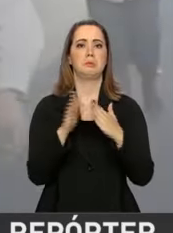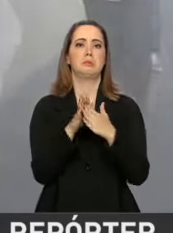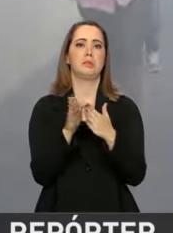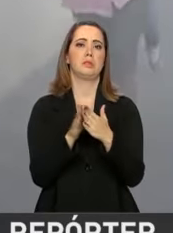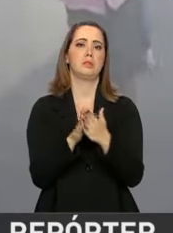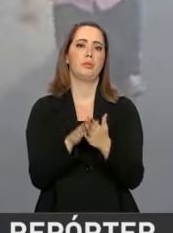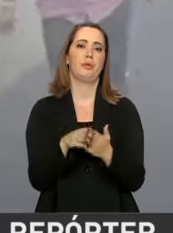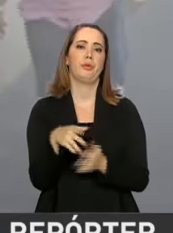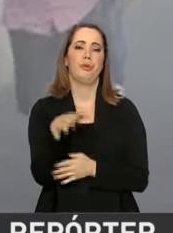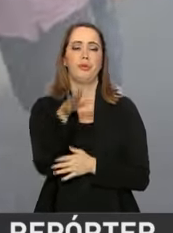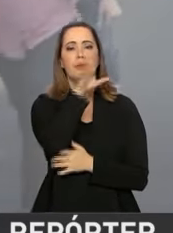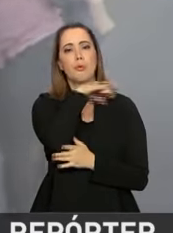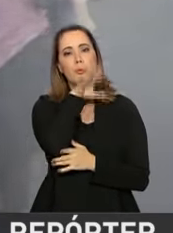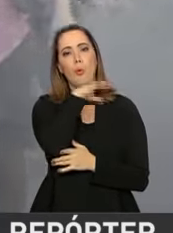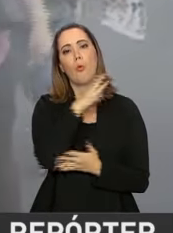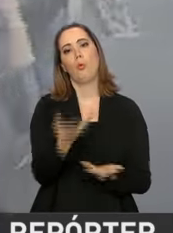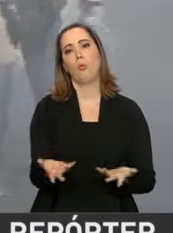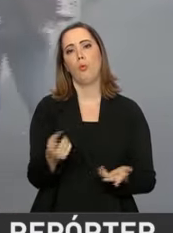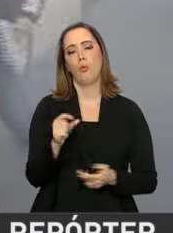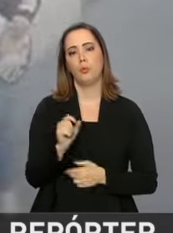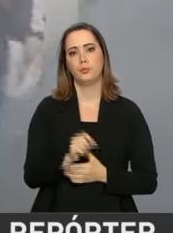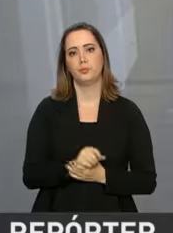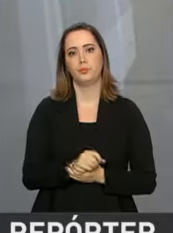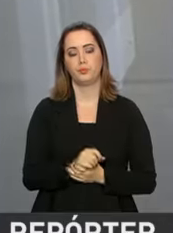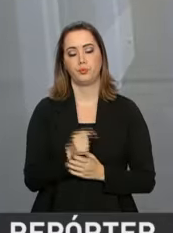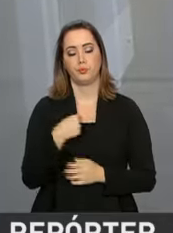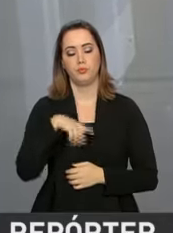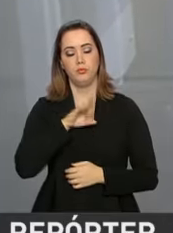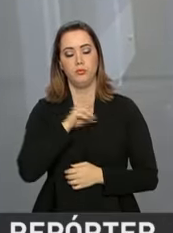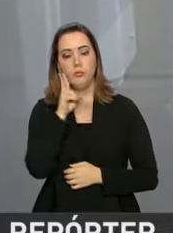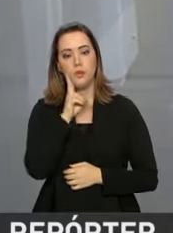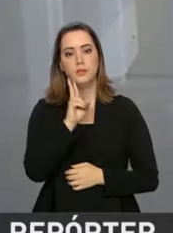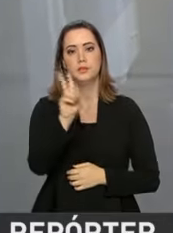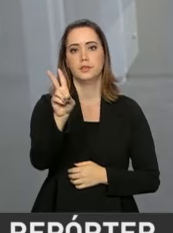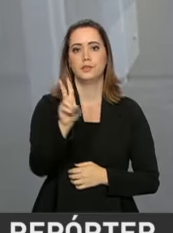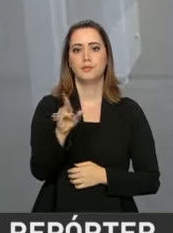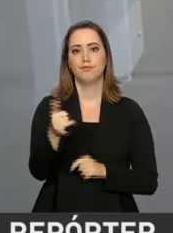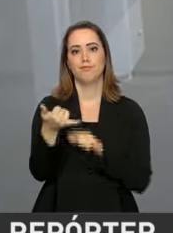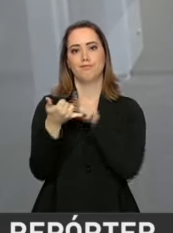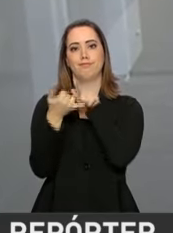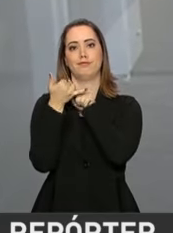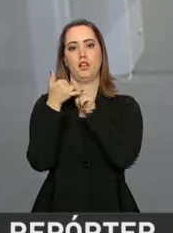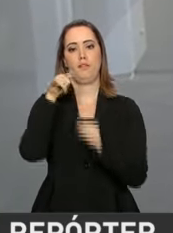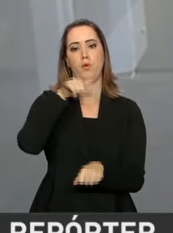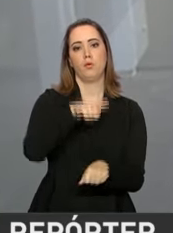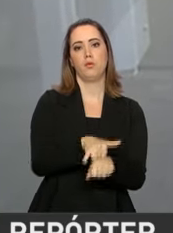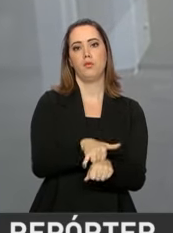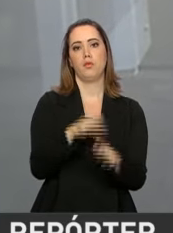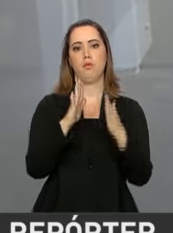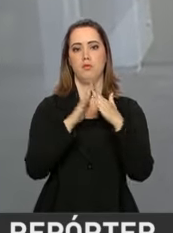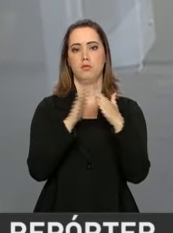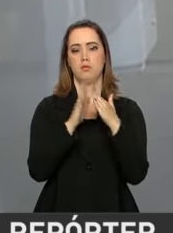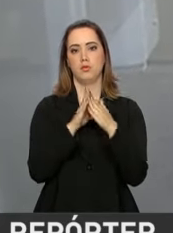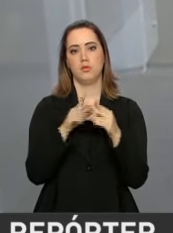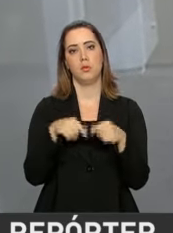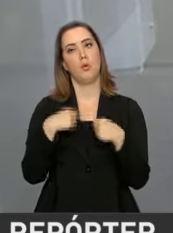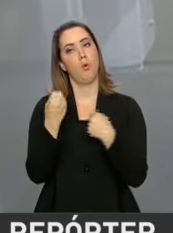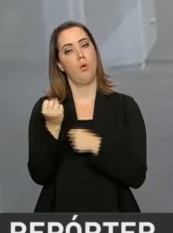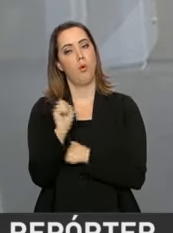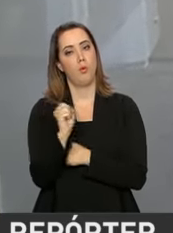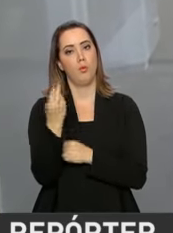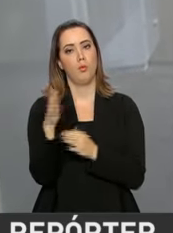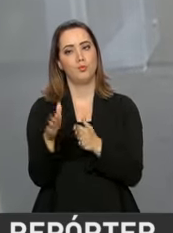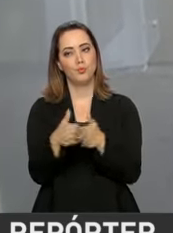mas eu uso Wi-Fi. Então ele acaba me atendendo. Tenho que ir no fixo, né? Eu não tenho que pedir emprestado para outro, para